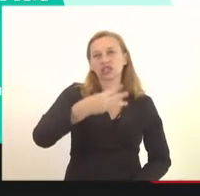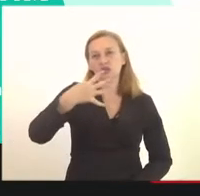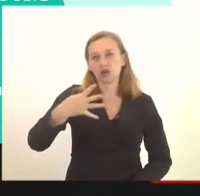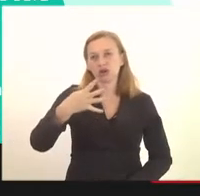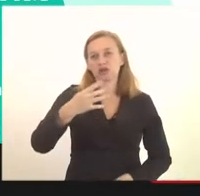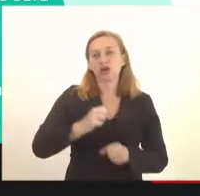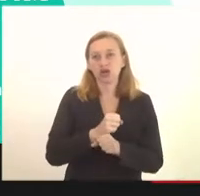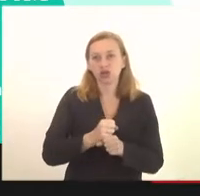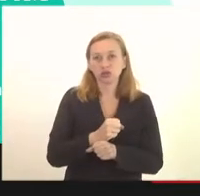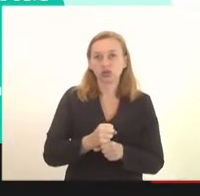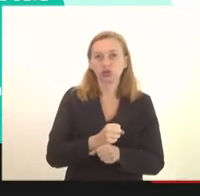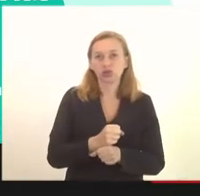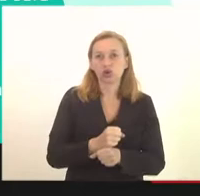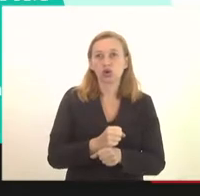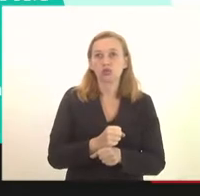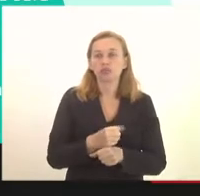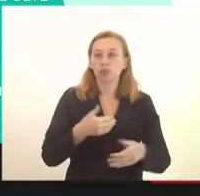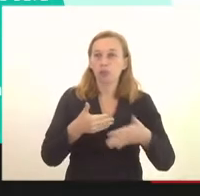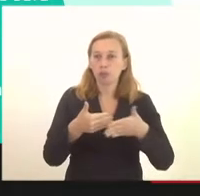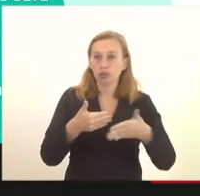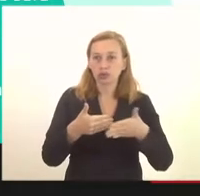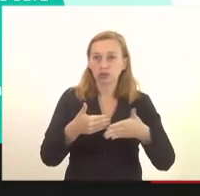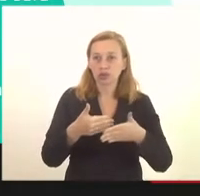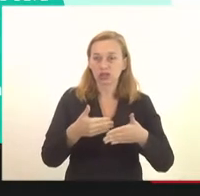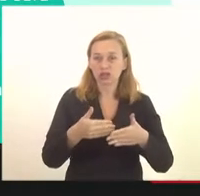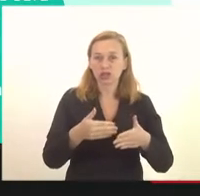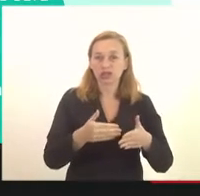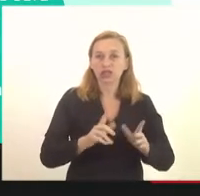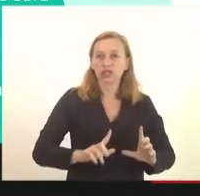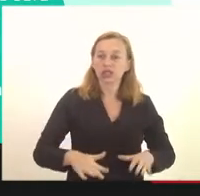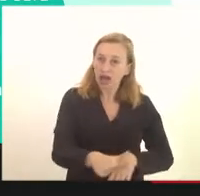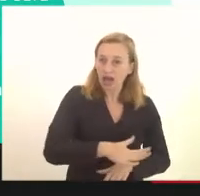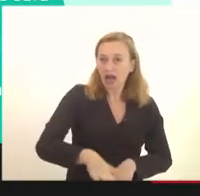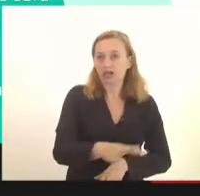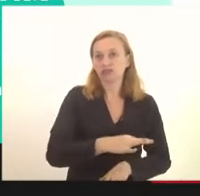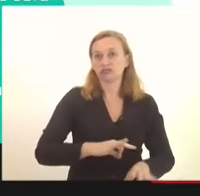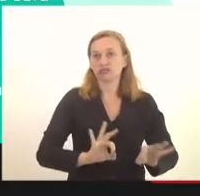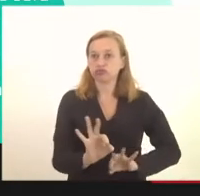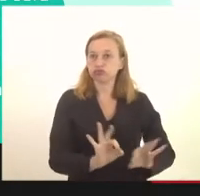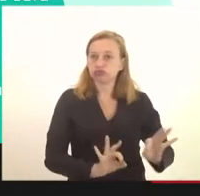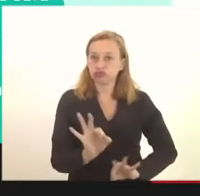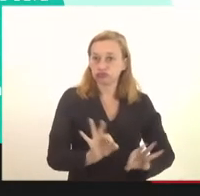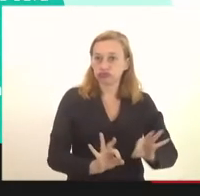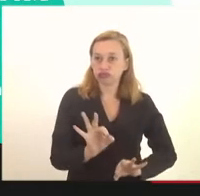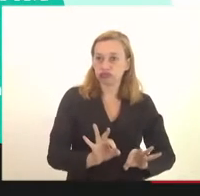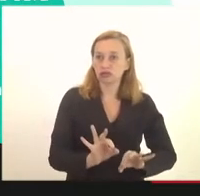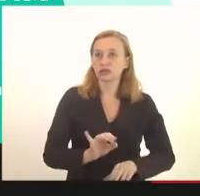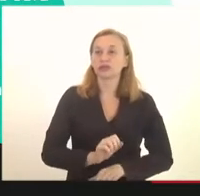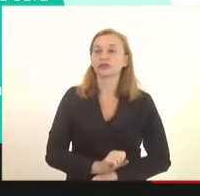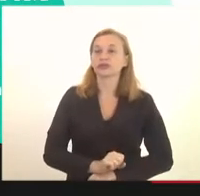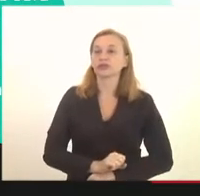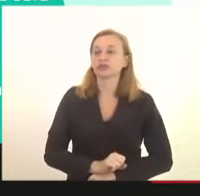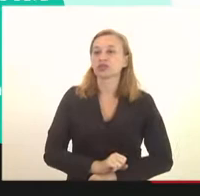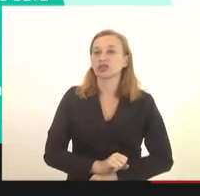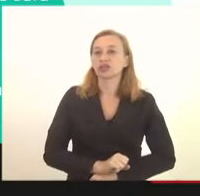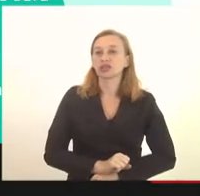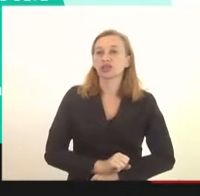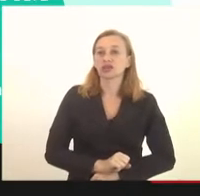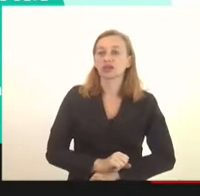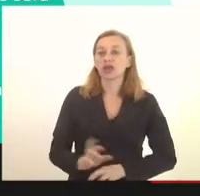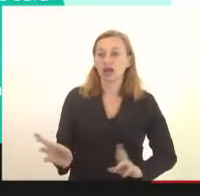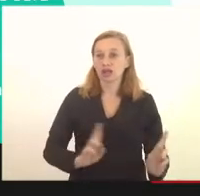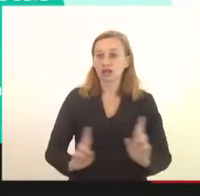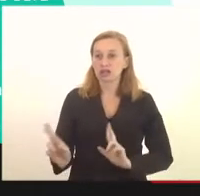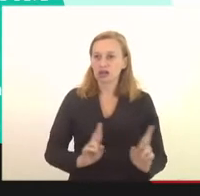exploração e se possível, nós vamos ter boas notícias para o Estado. Hein? Em relação específica à